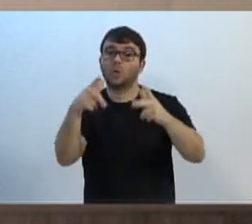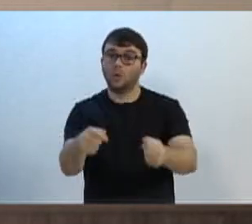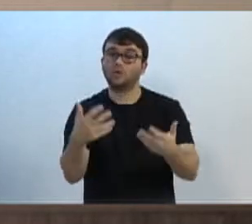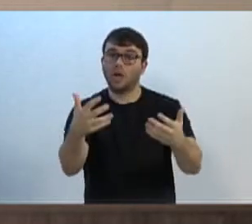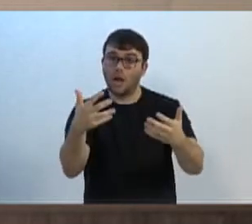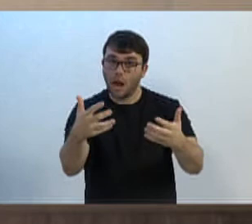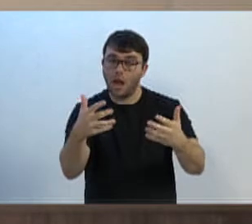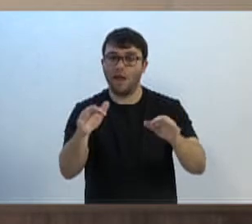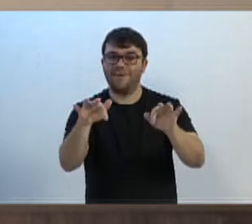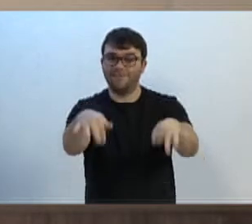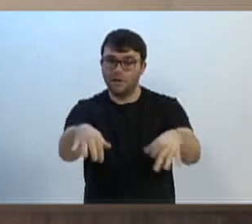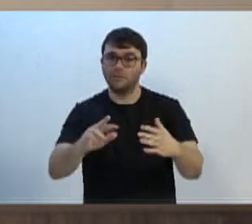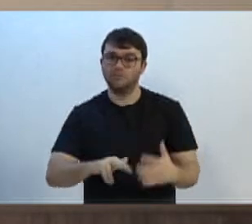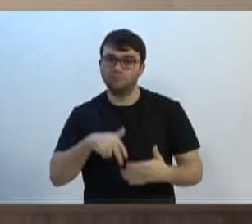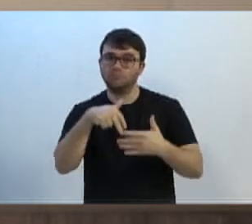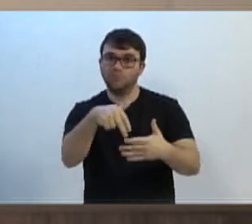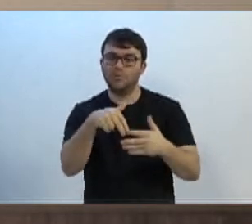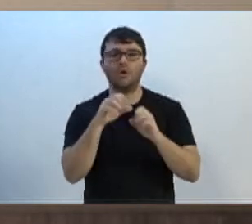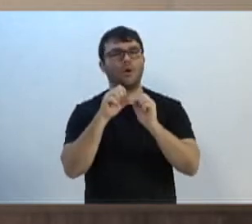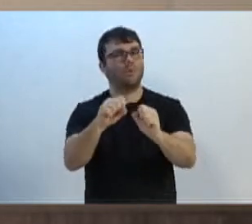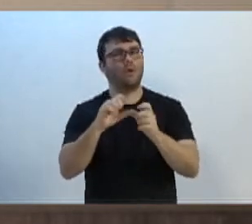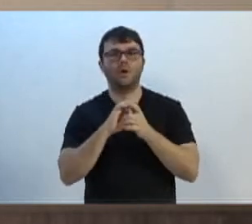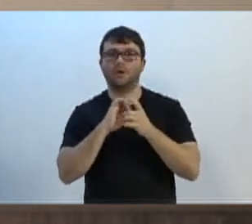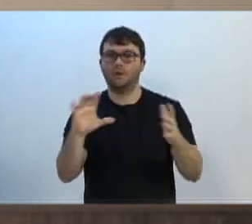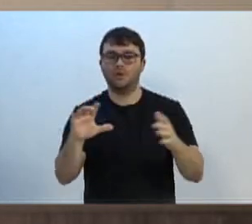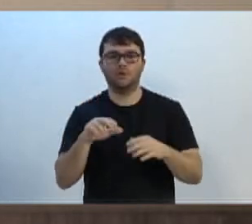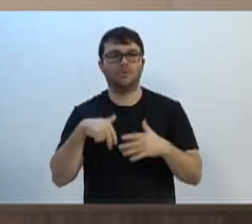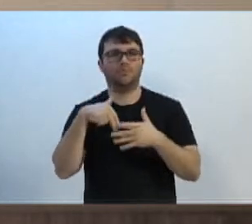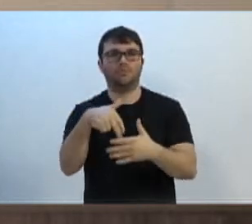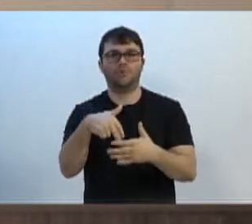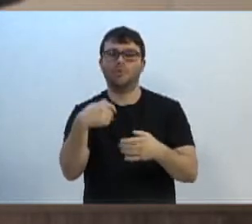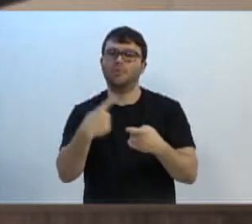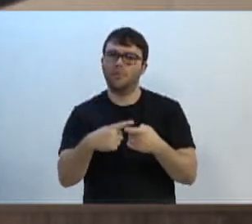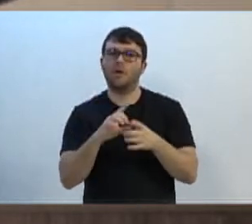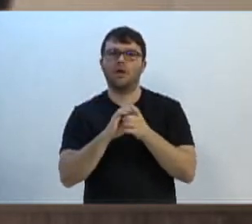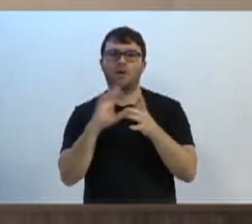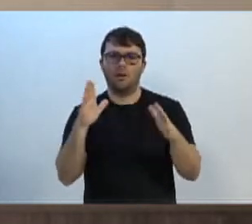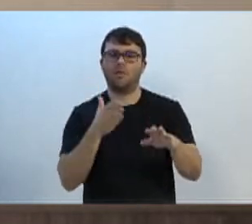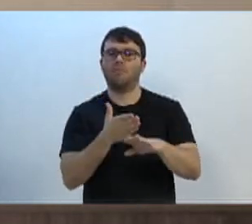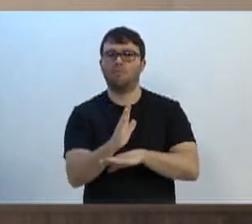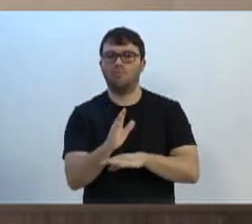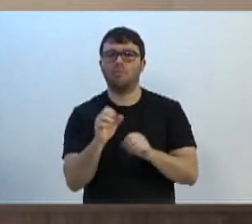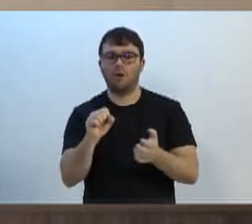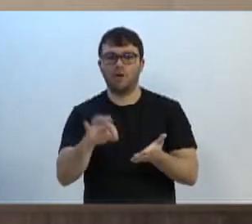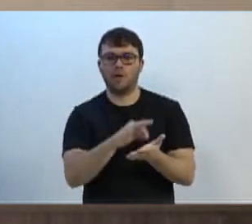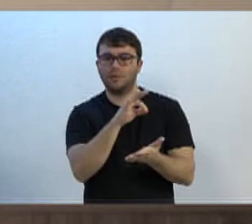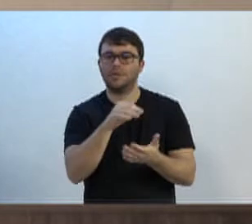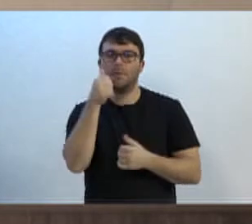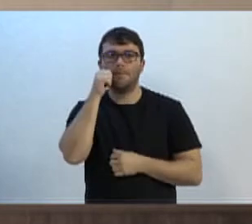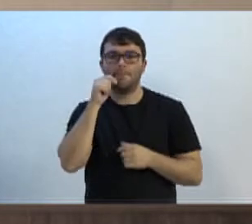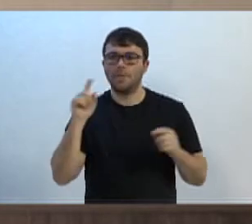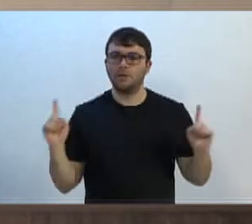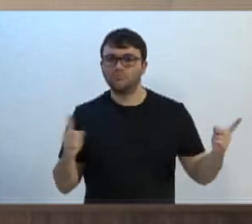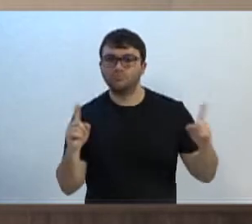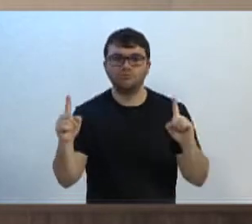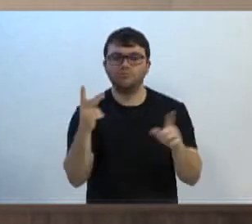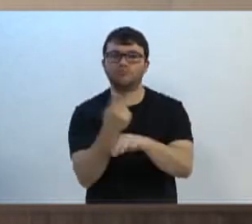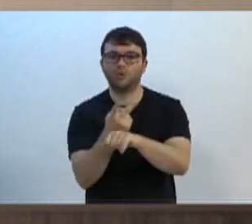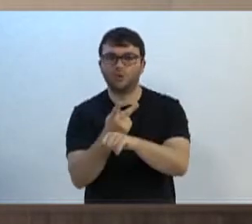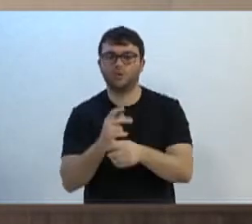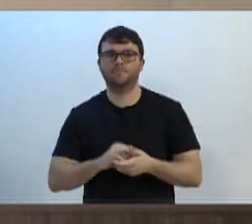manifestar ao final também possa fazer os da palavra assim que foram autorizado para fazer a inscrição com as meninas que vão estar passando ali